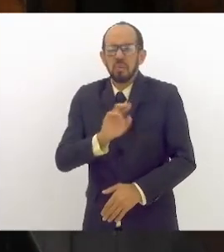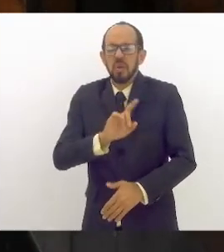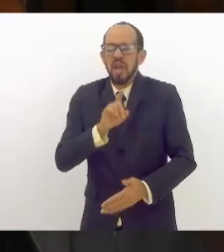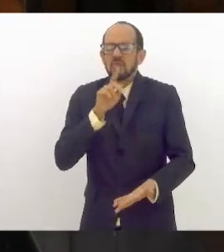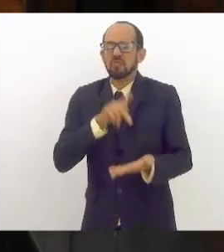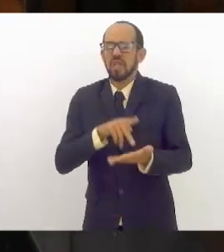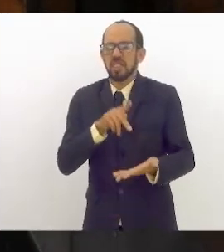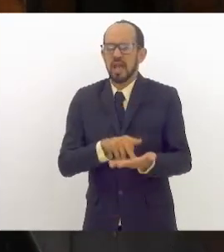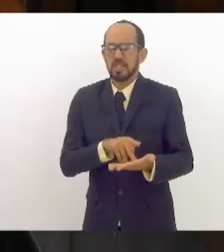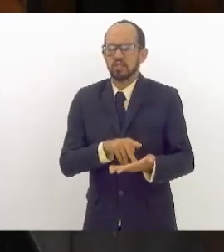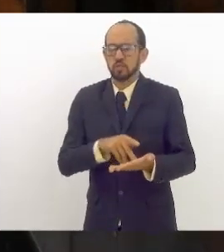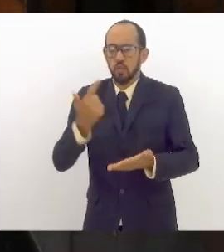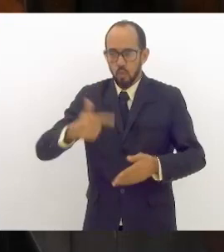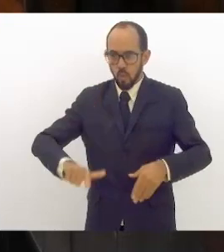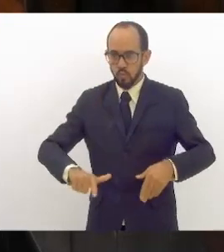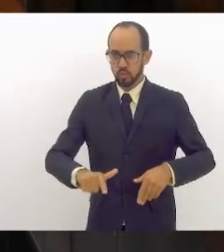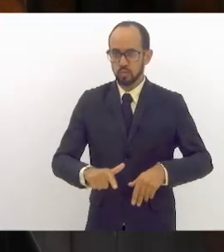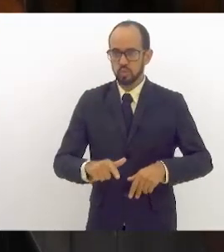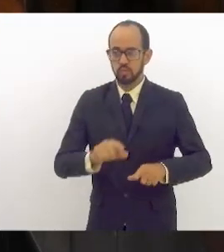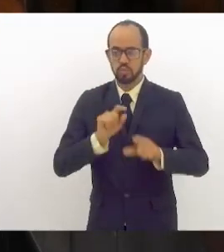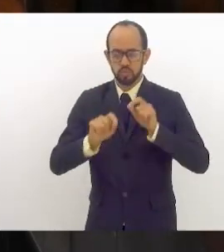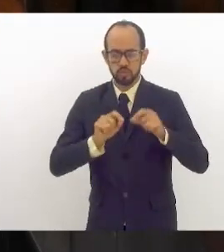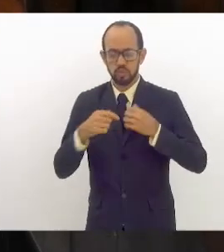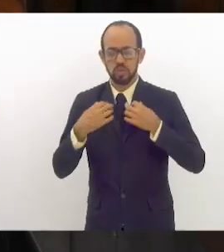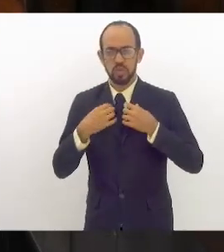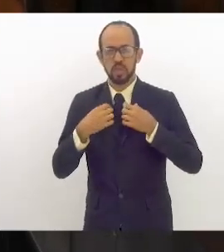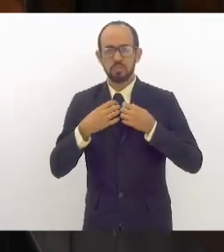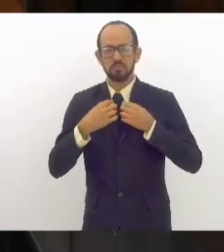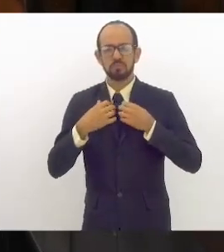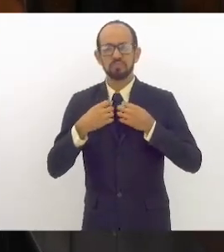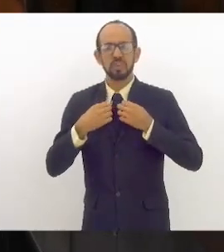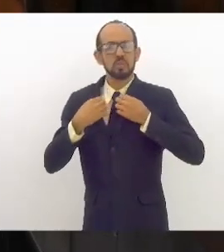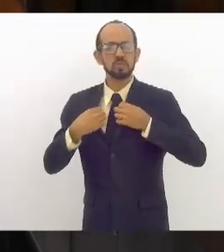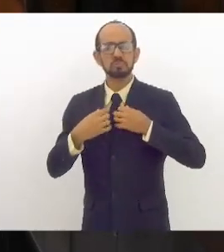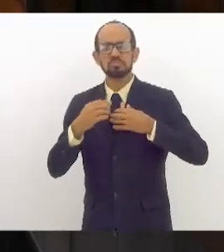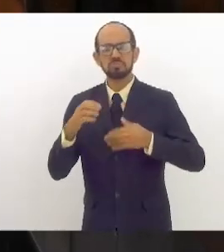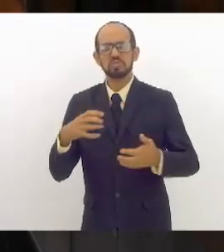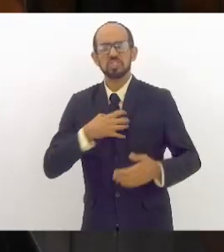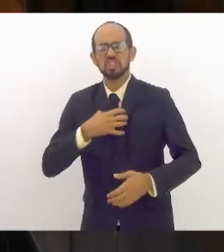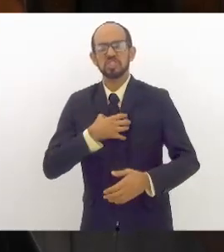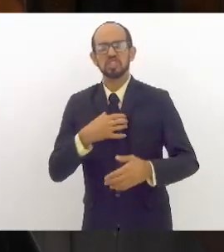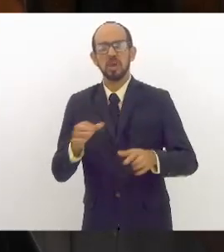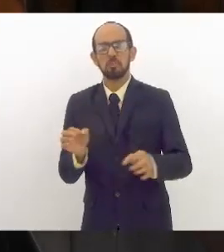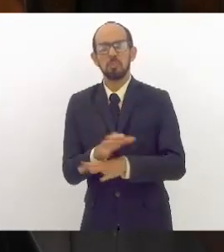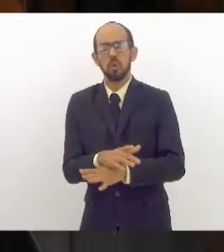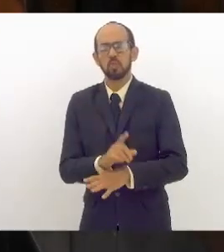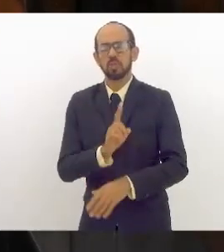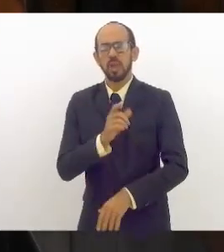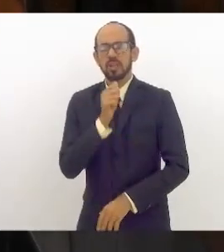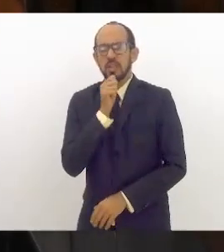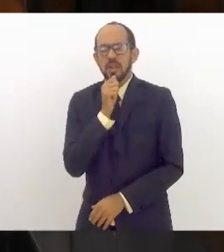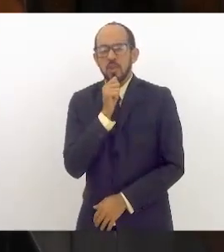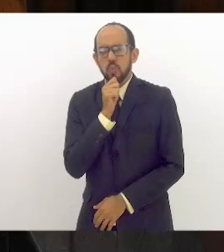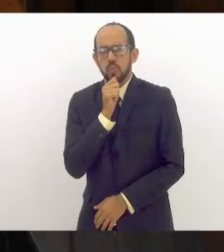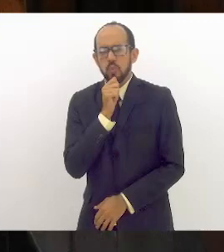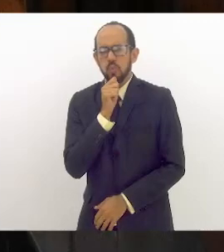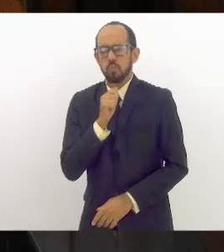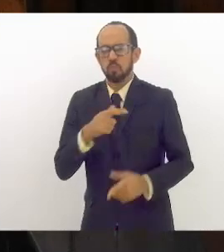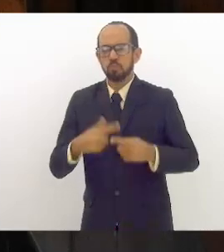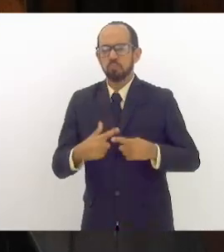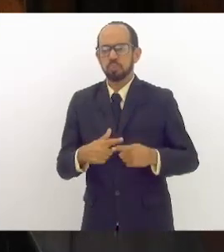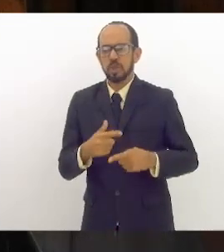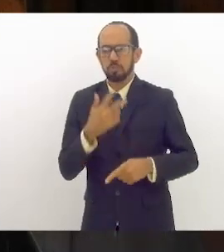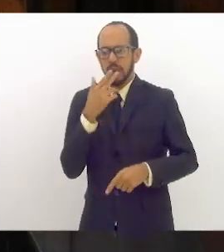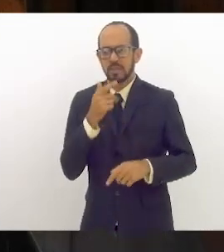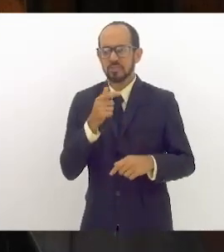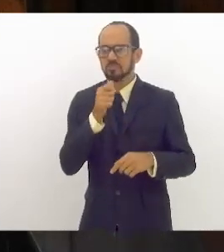e outros Bruno deputada Marta eu não me sentia pronto porque eu não senti ainda que eu tinha feito algo relevante